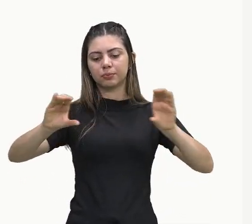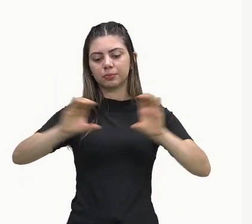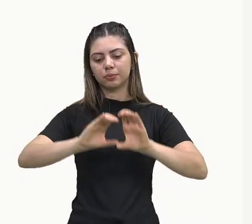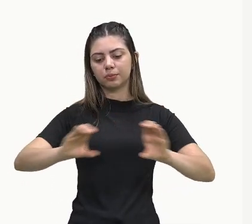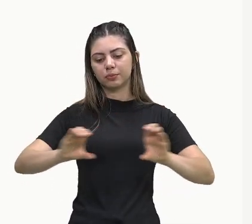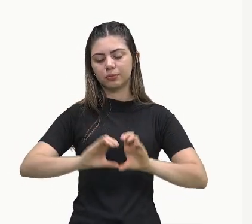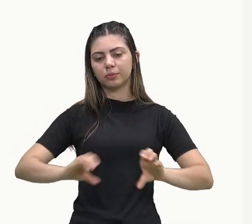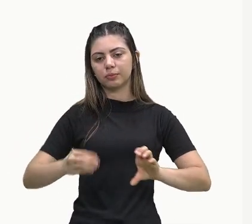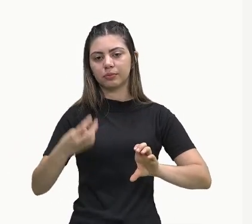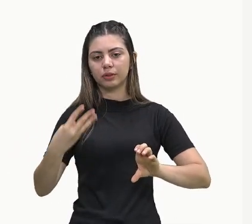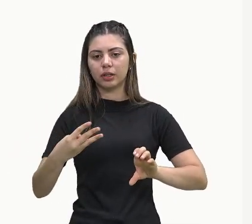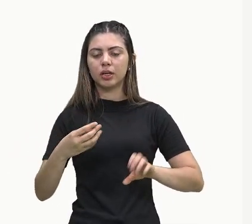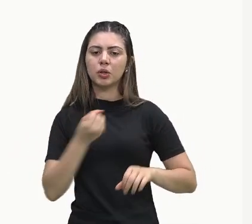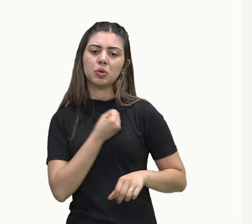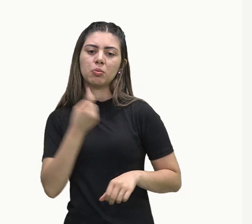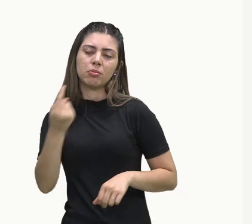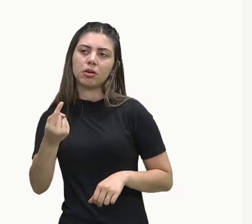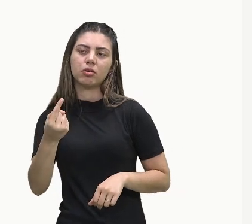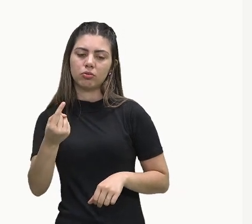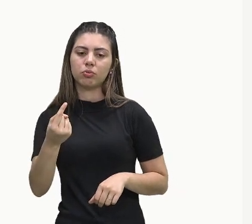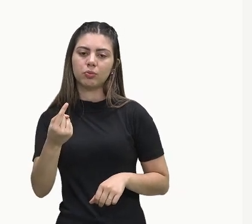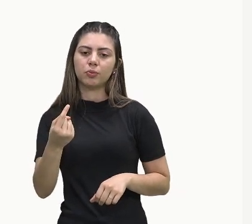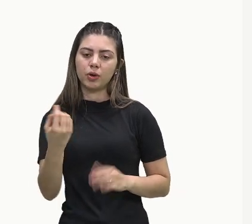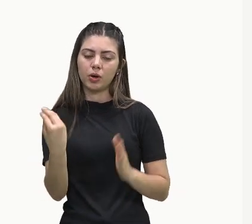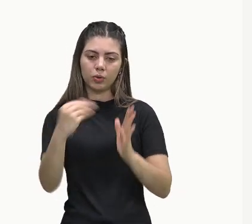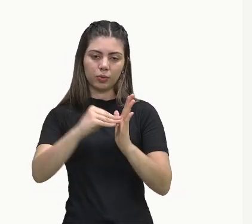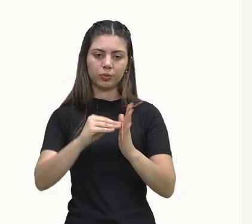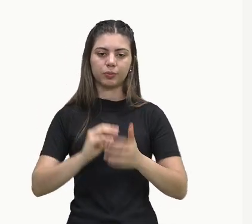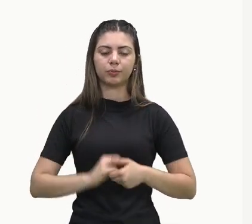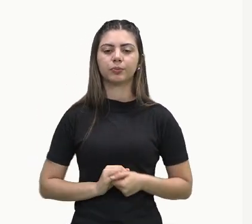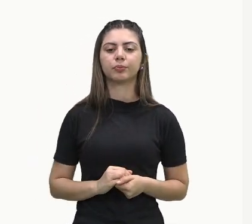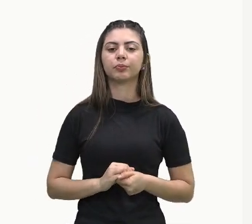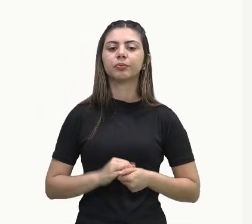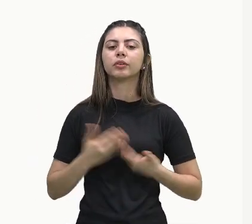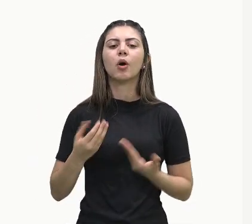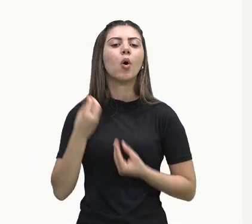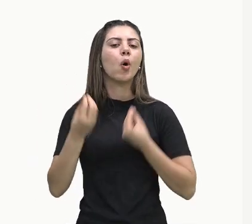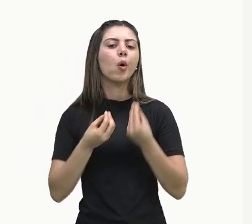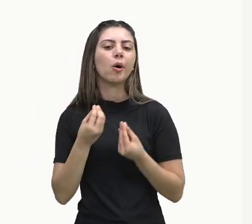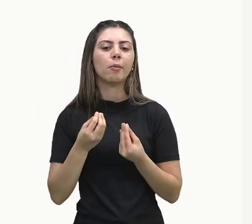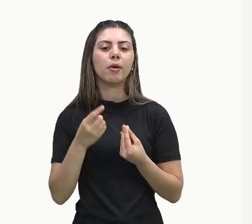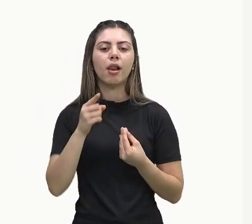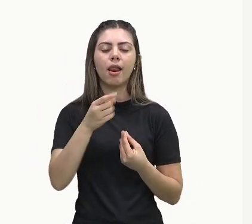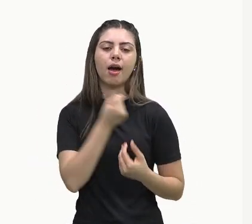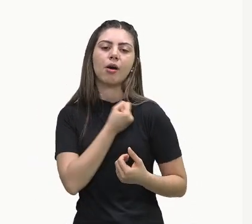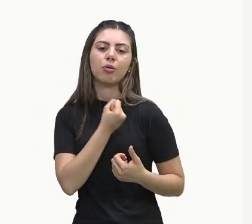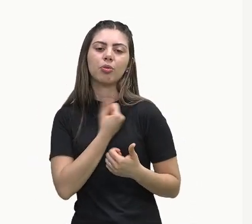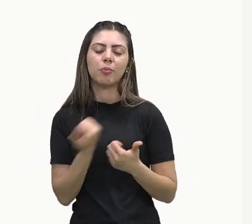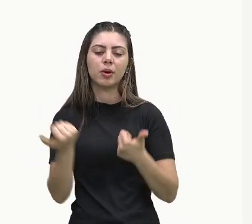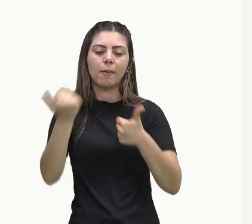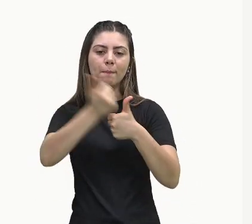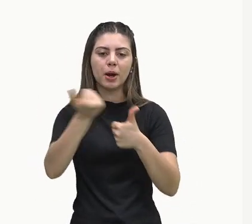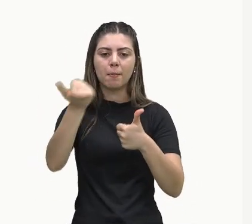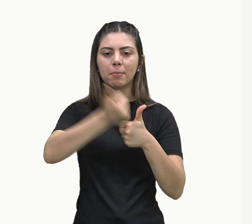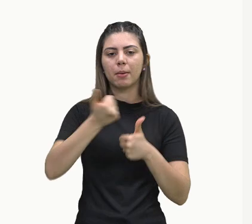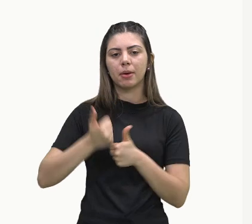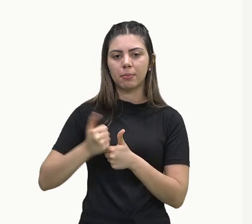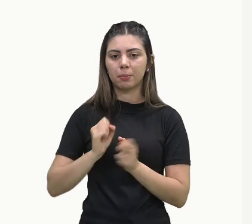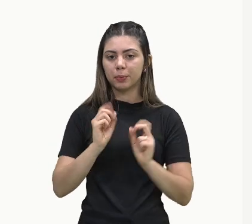ele não vai interferir porque o um é elemento neutro aí o que que nós fazemos vamos substituir esses valores aqui